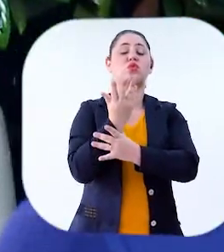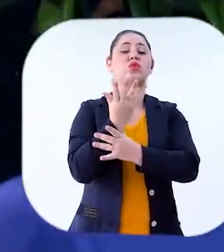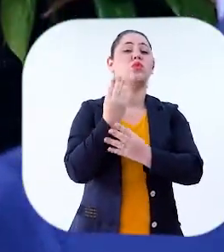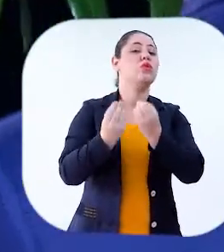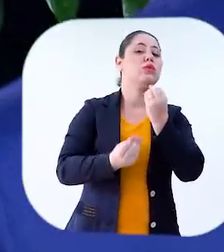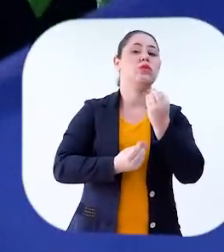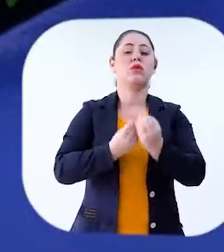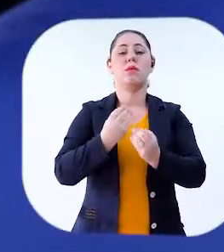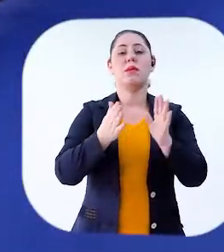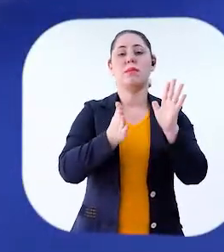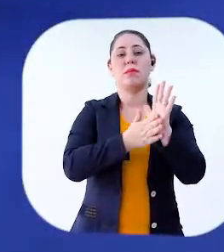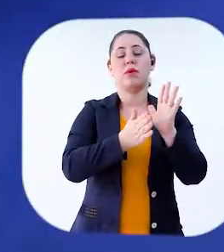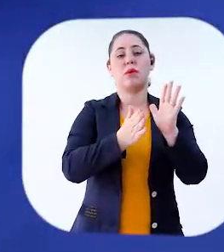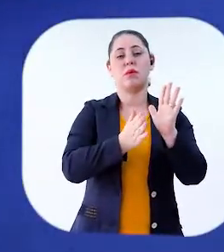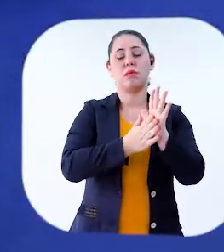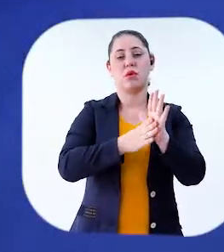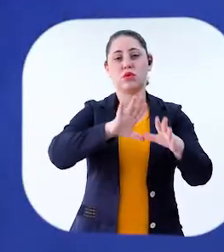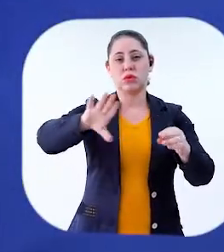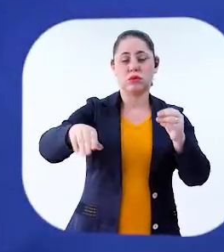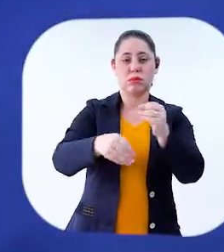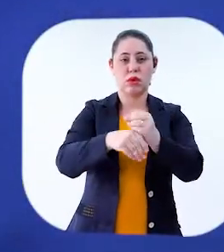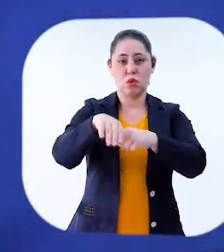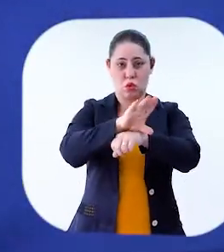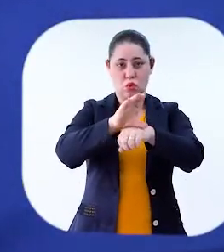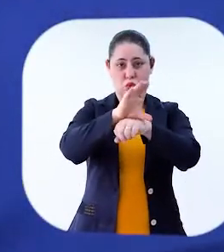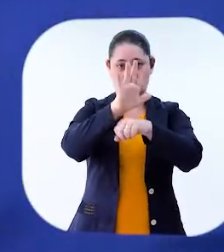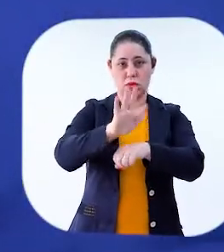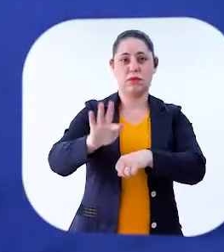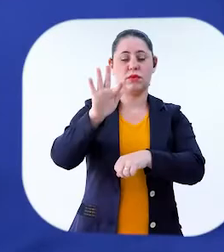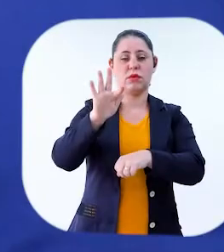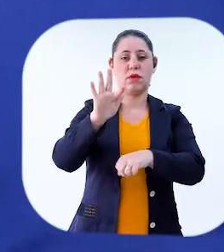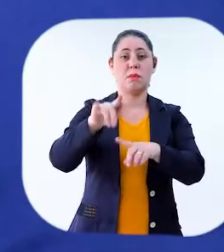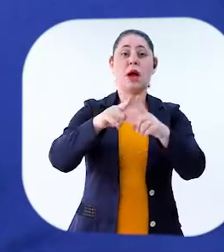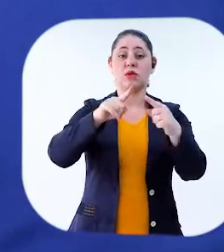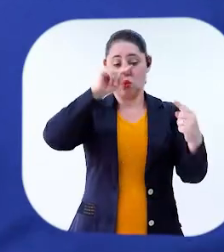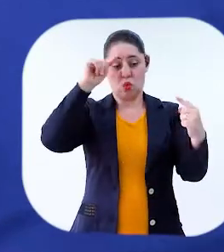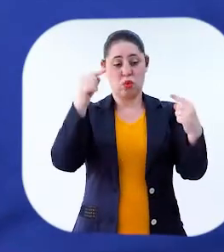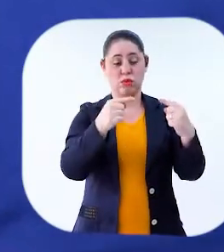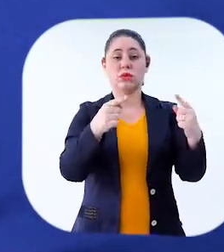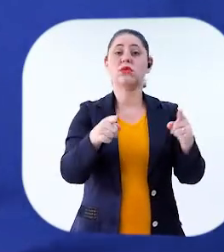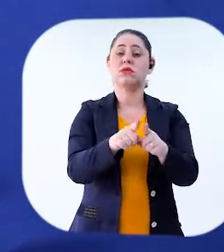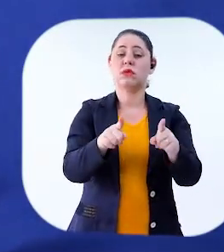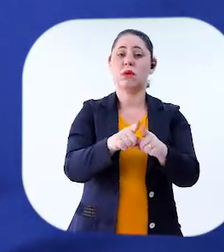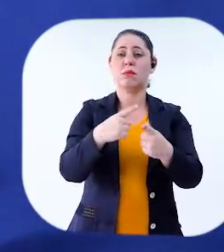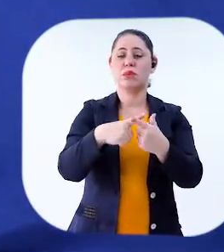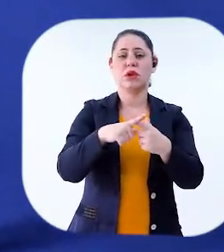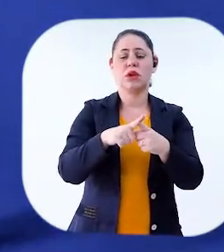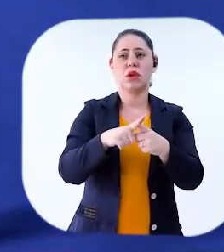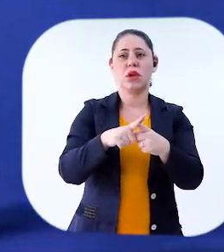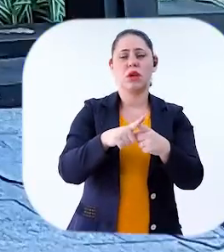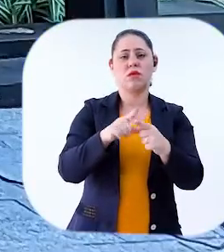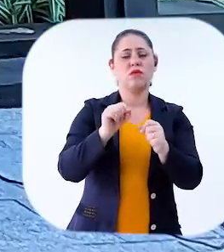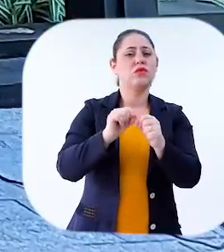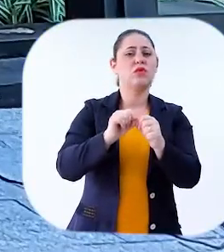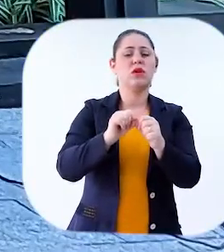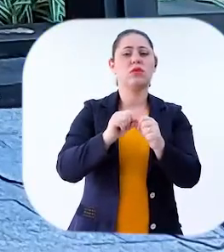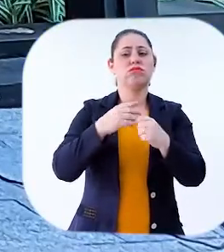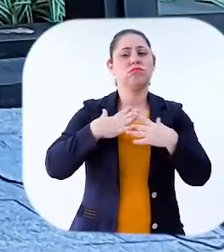essa proposta de emenda à Constituição, essa emenda constitucional, mas falar dos objetivos também, porque ele vai